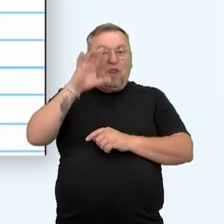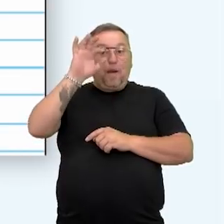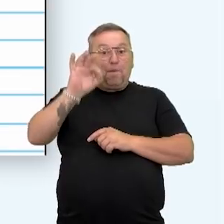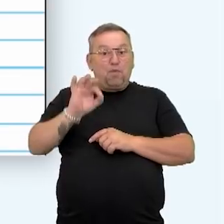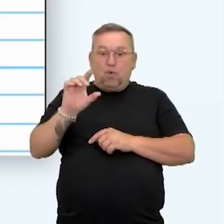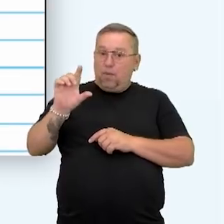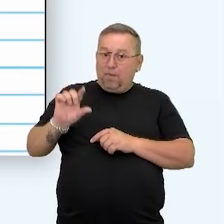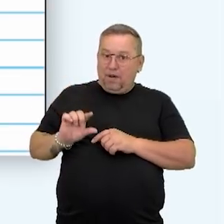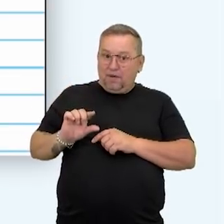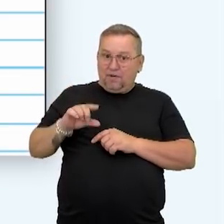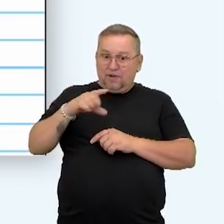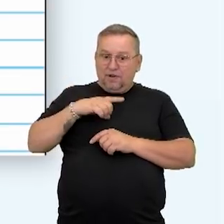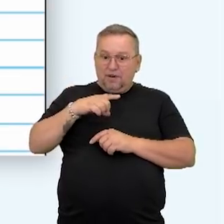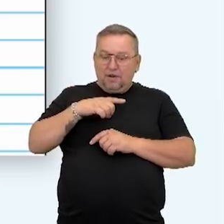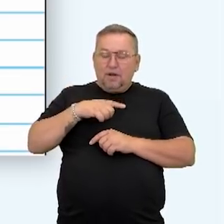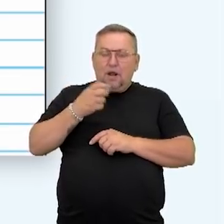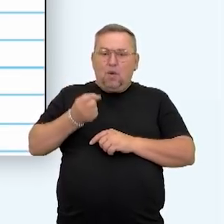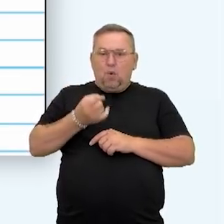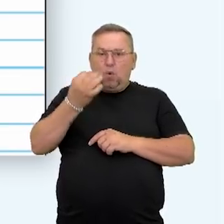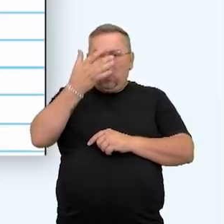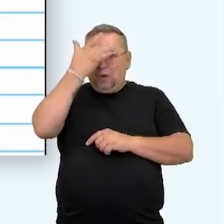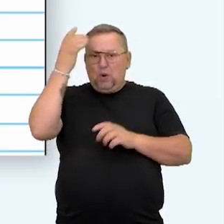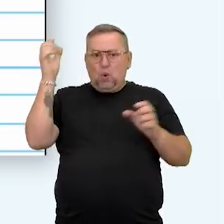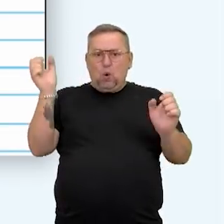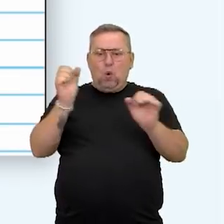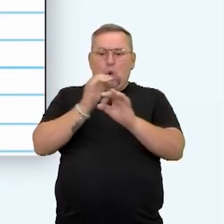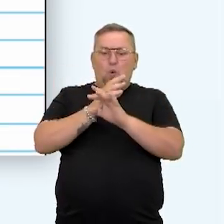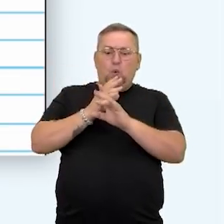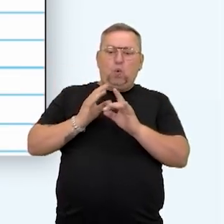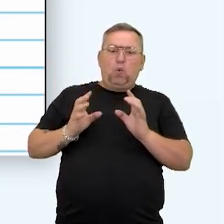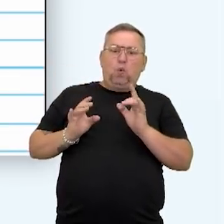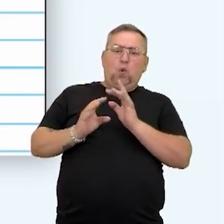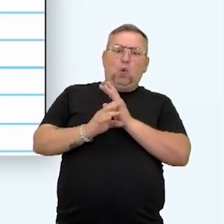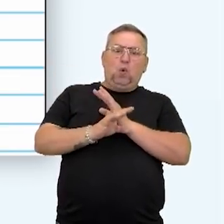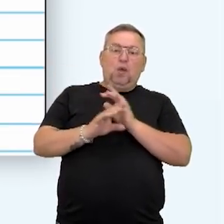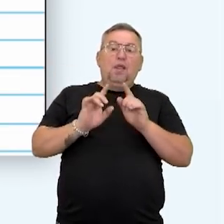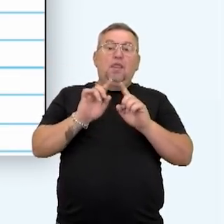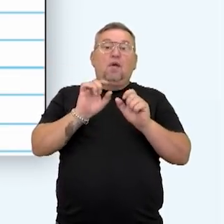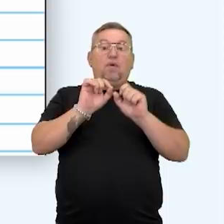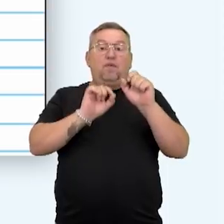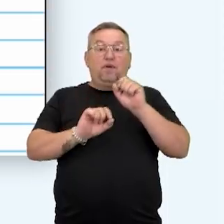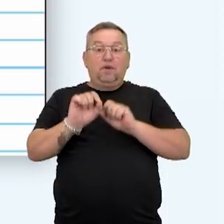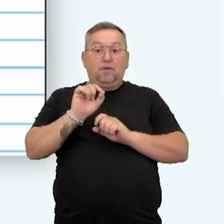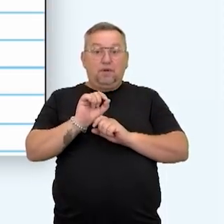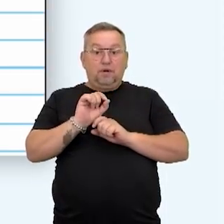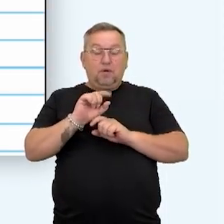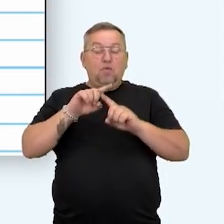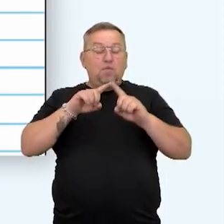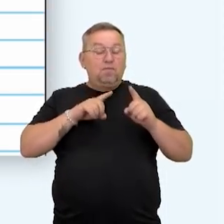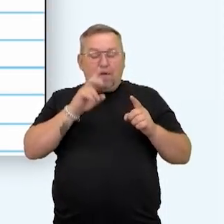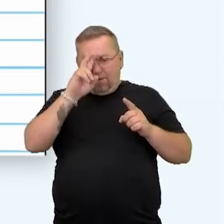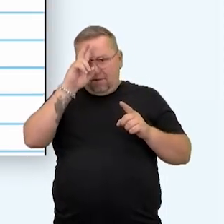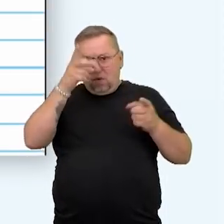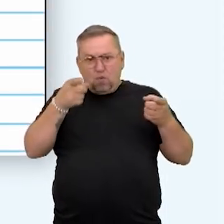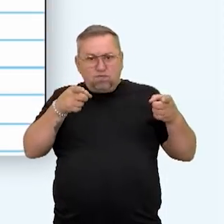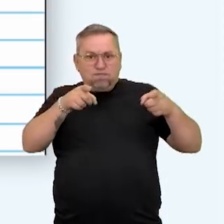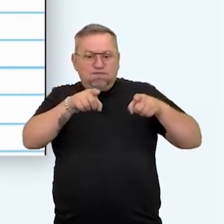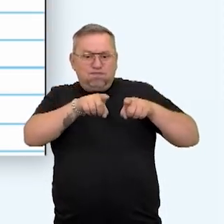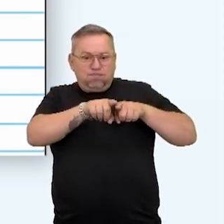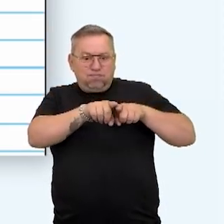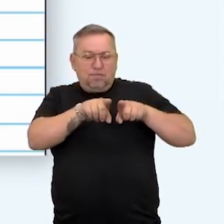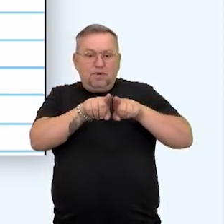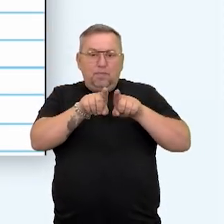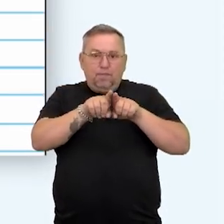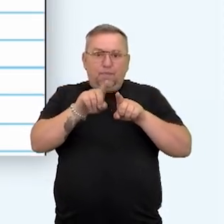seja baixa, há um grande volume de pessoas se movimentando. Portanto, estabeleceu-se que há uma forte integração quando o volume total